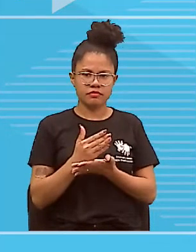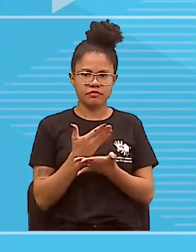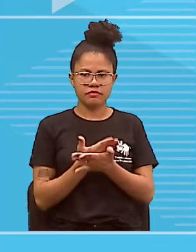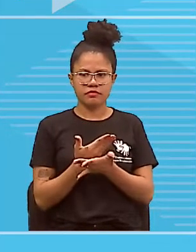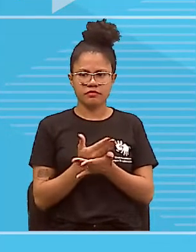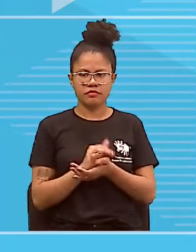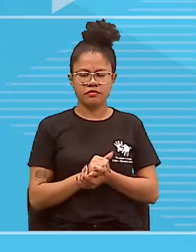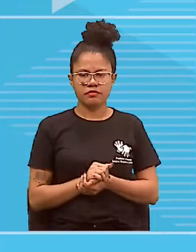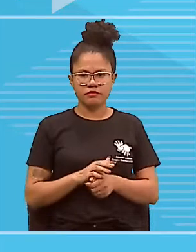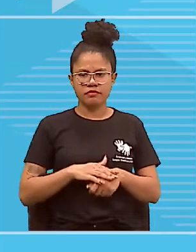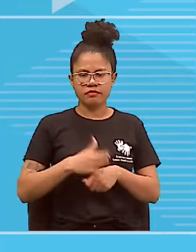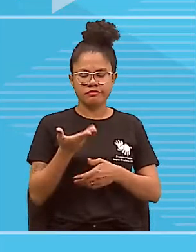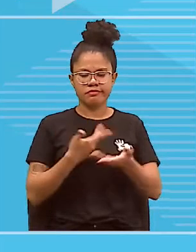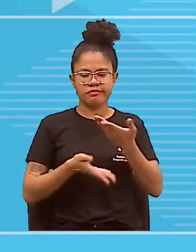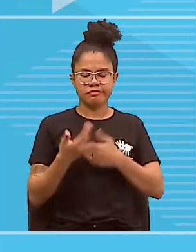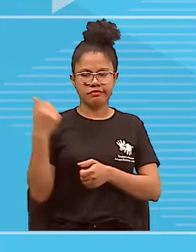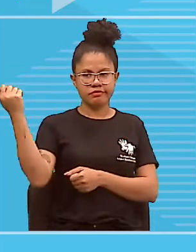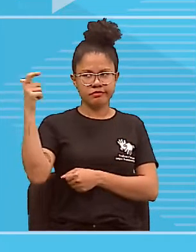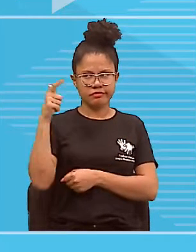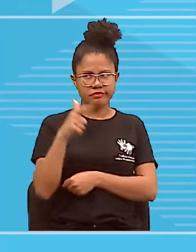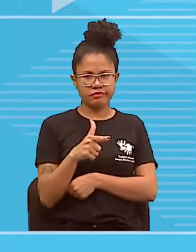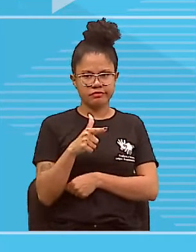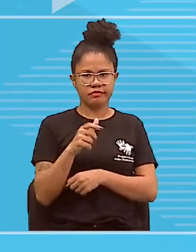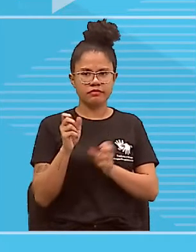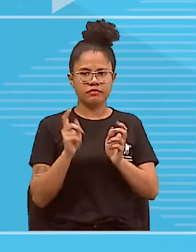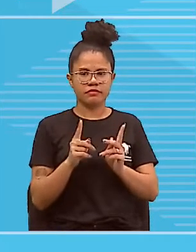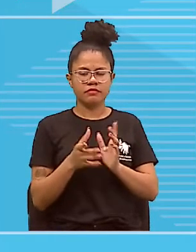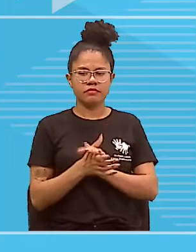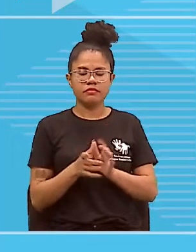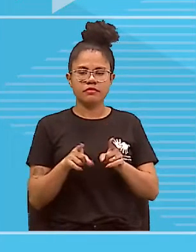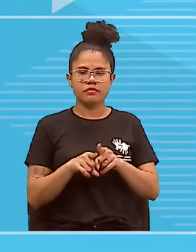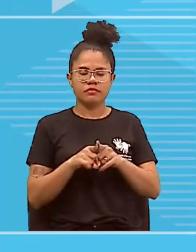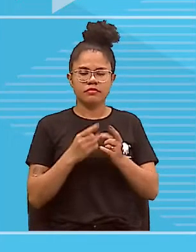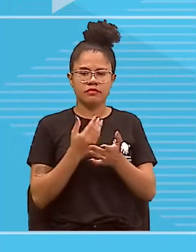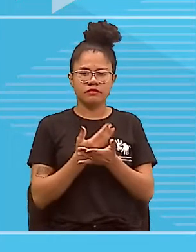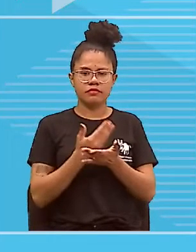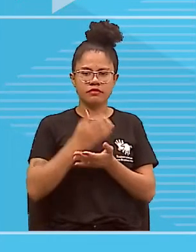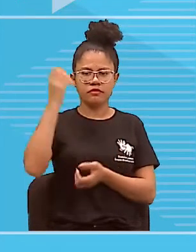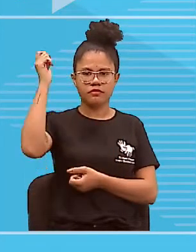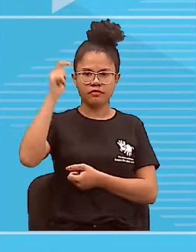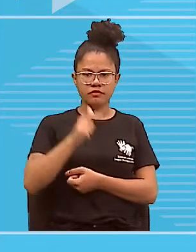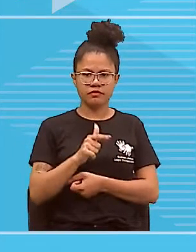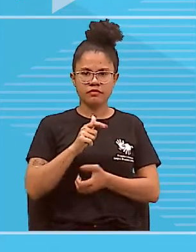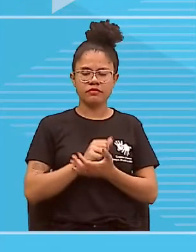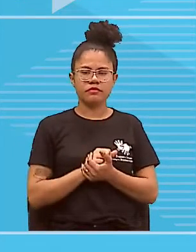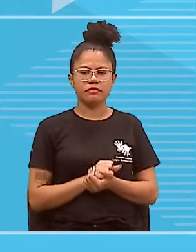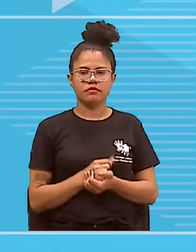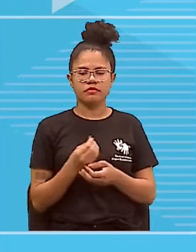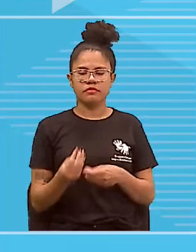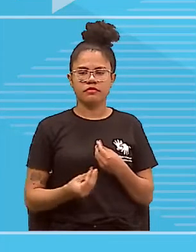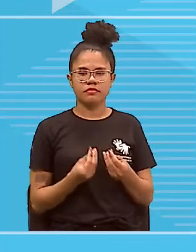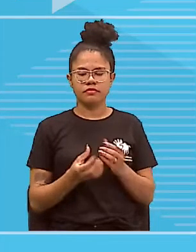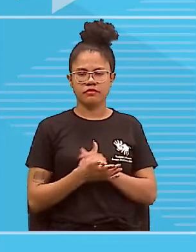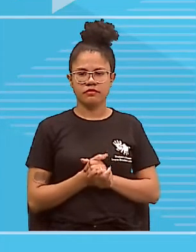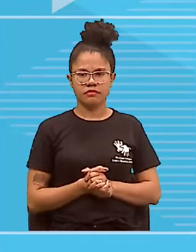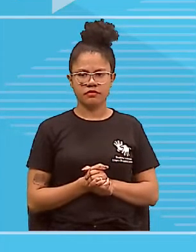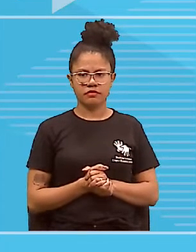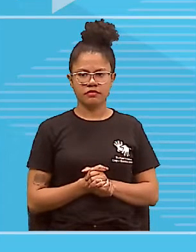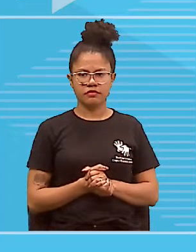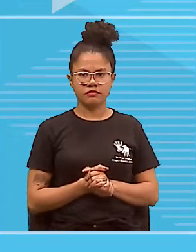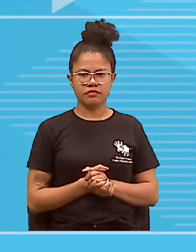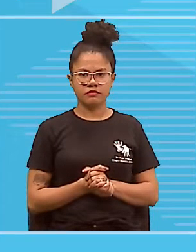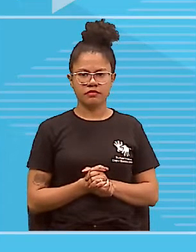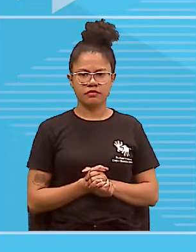com a luz e estudar essa luz no seu formato não